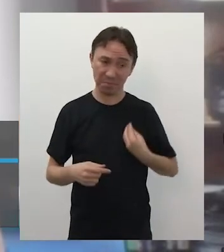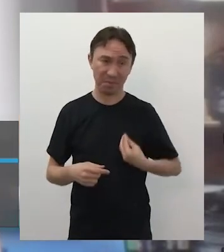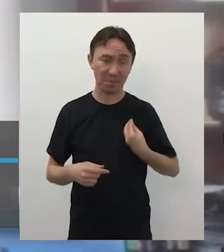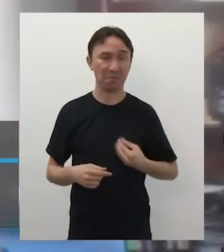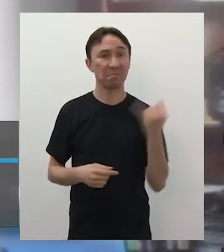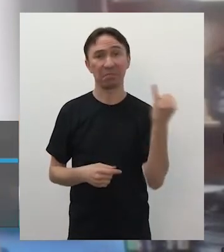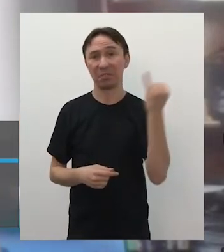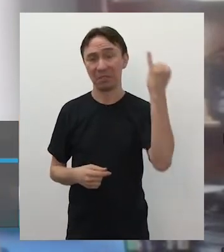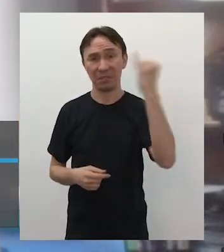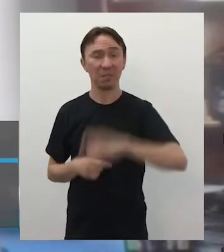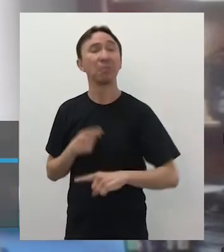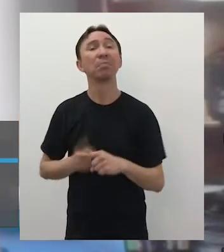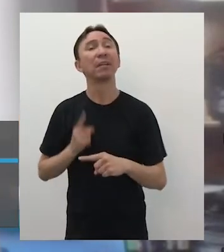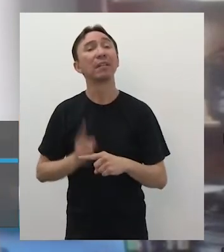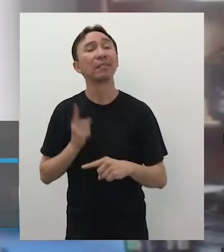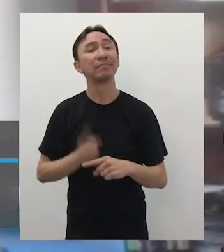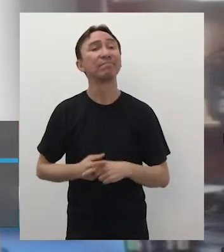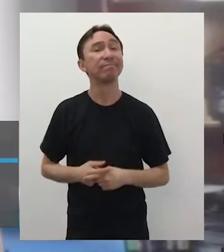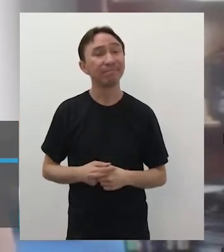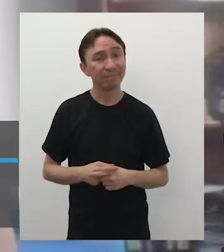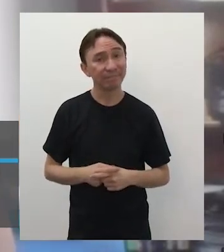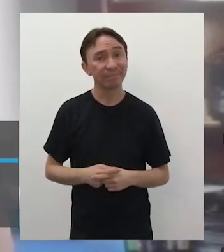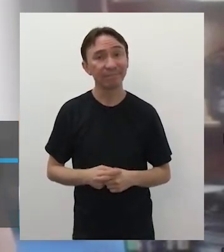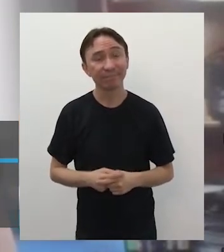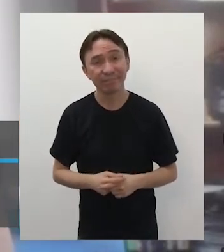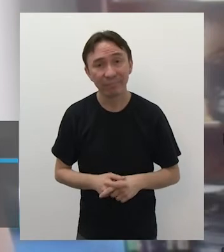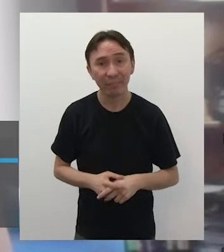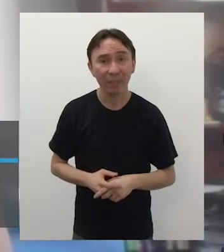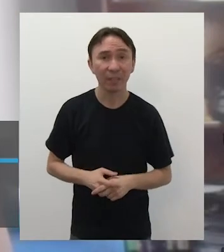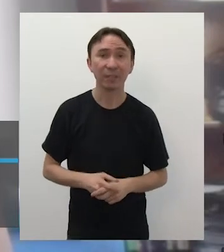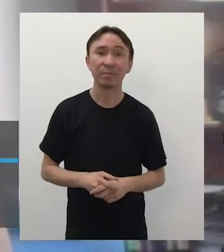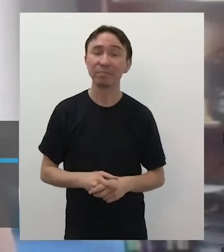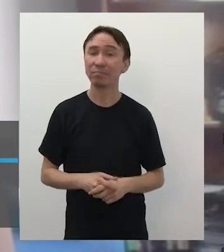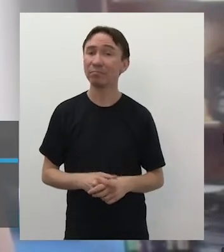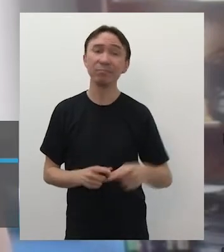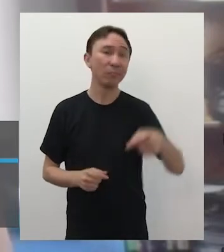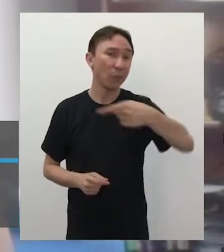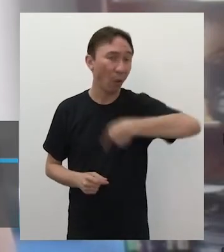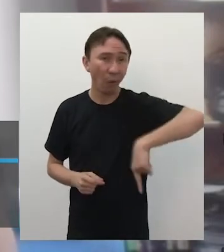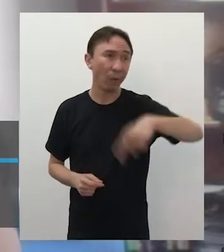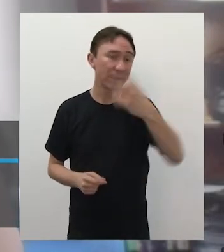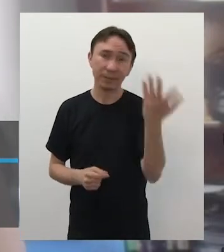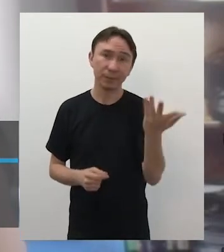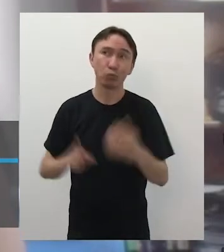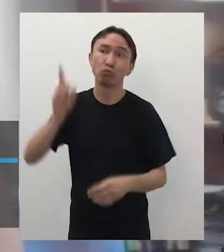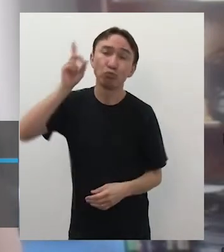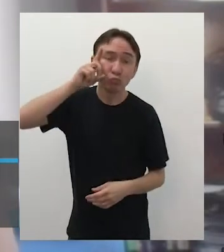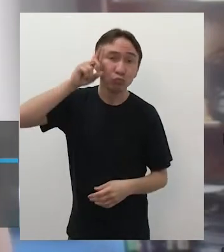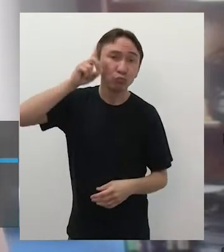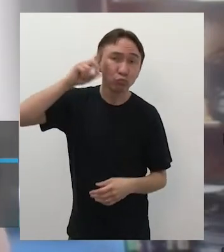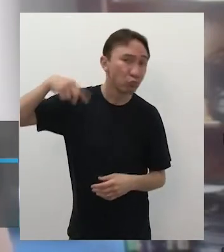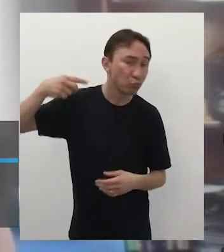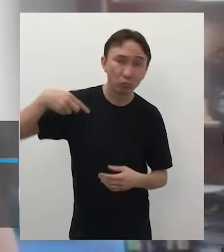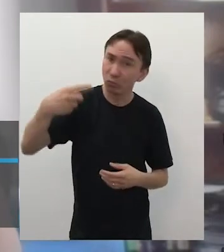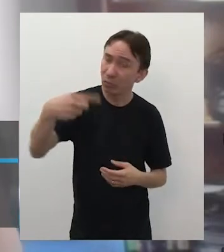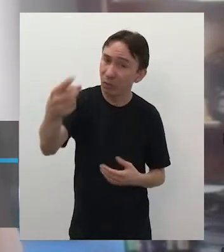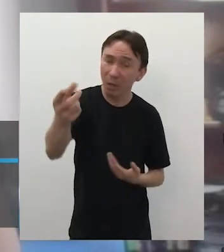preciso reavaliar meus objetivos. Eu vou seguir com o que eu estava planejando, eu vou seguir com aquela meta, ou eu